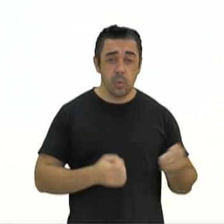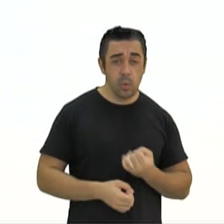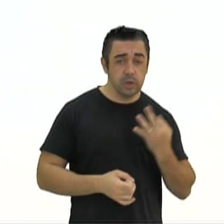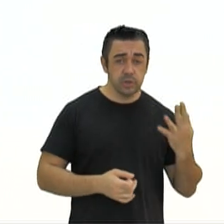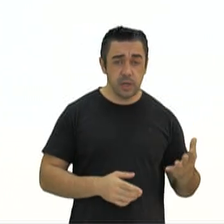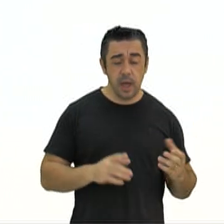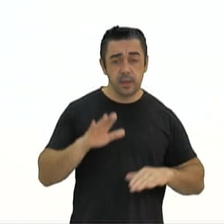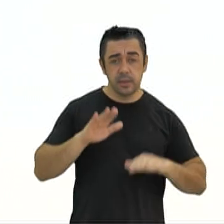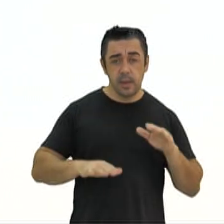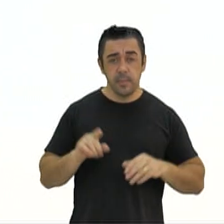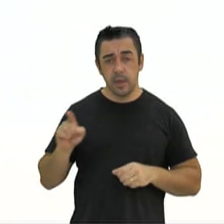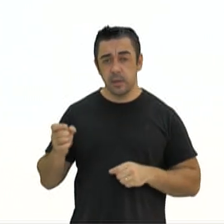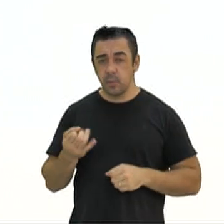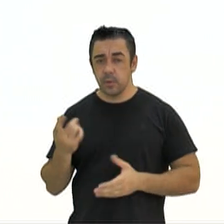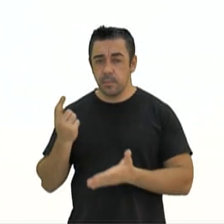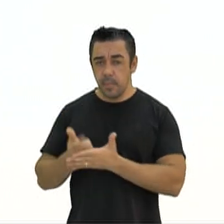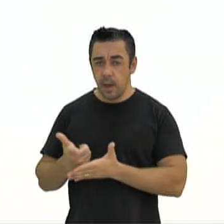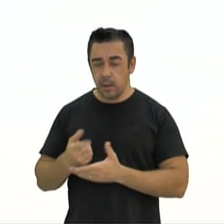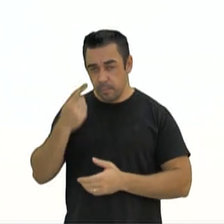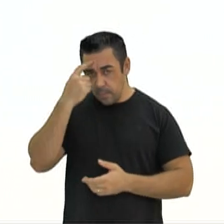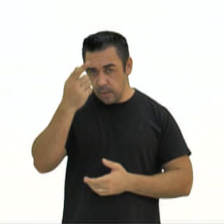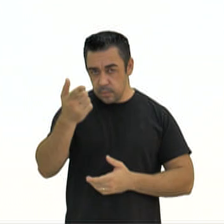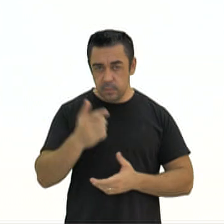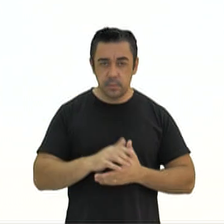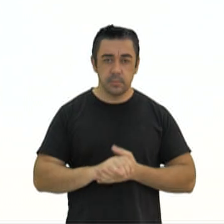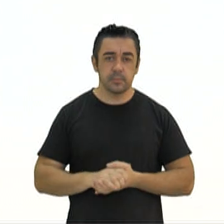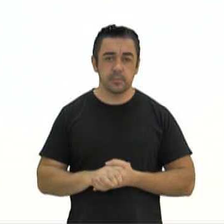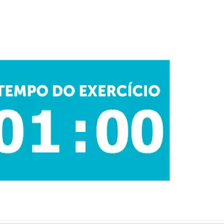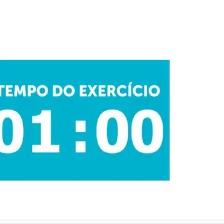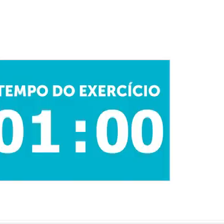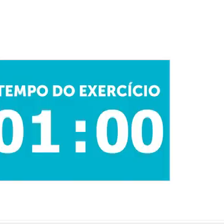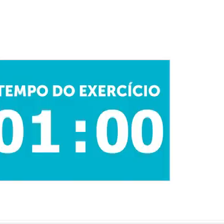do valor da fatura? Pensem aí mais um pouquinho.